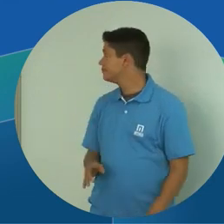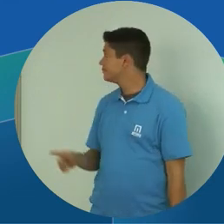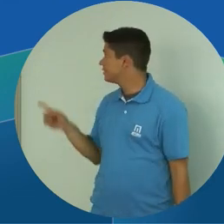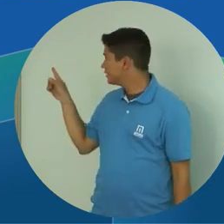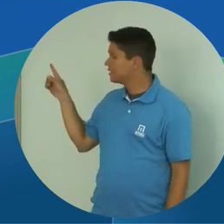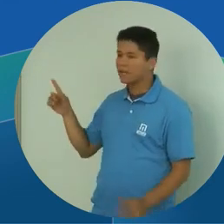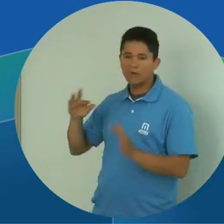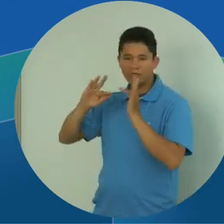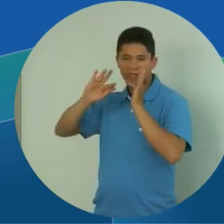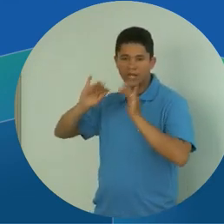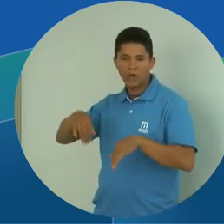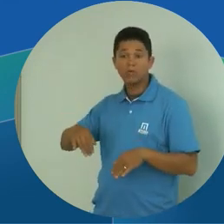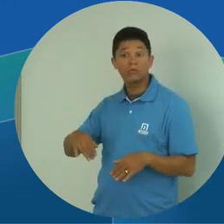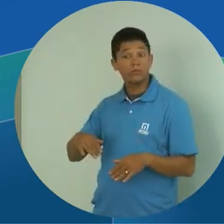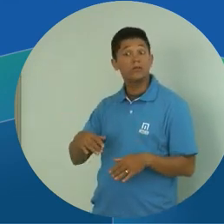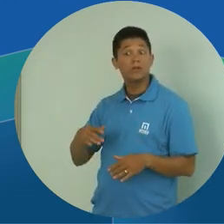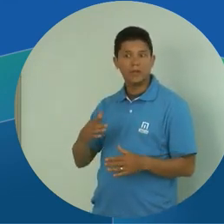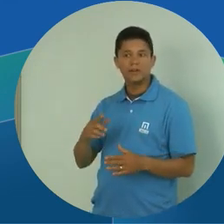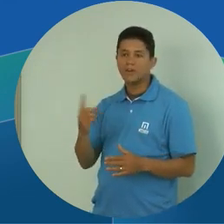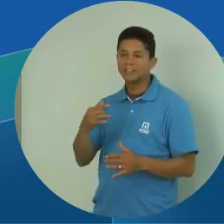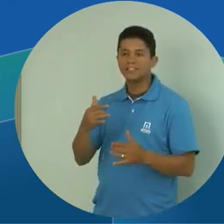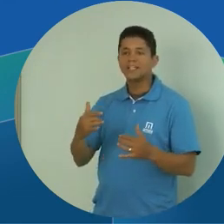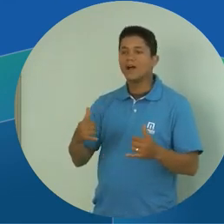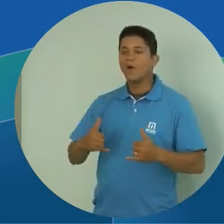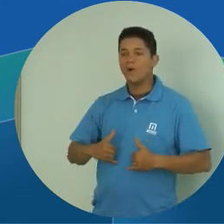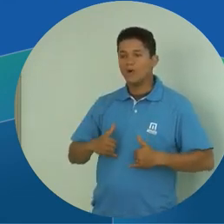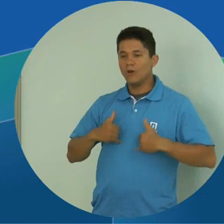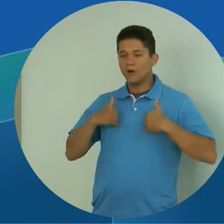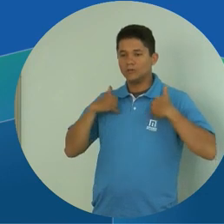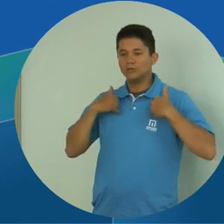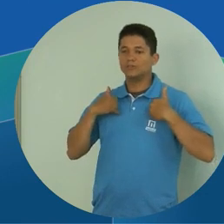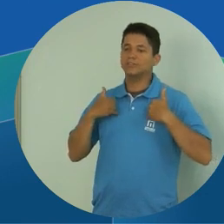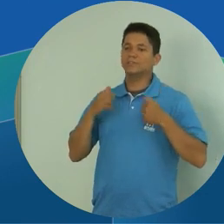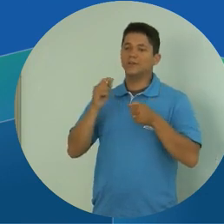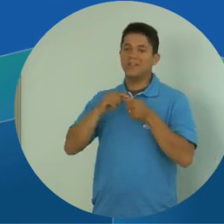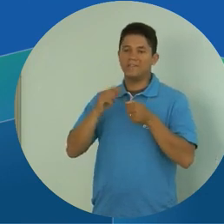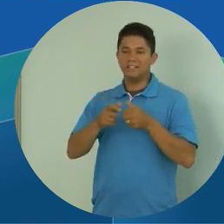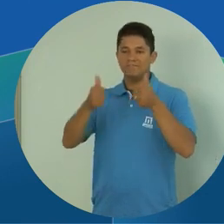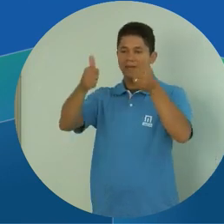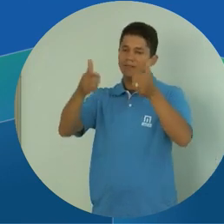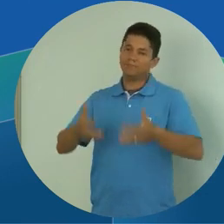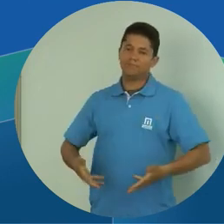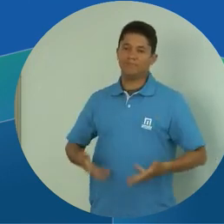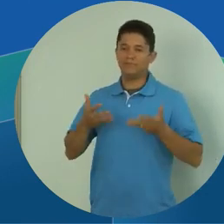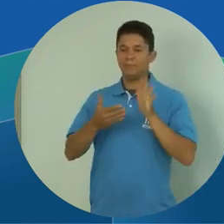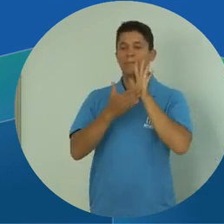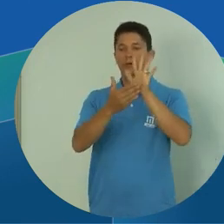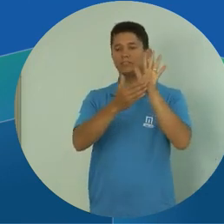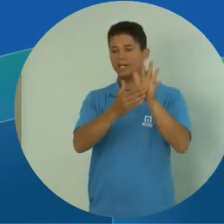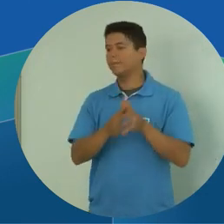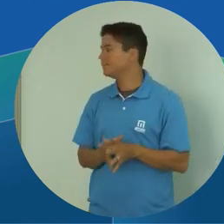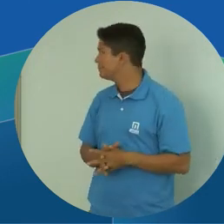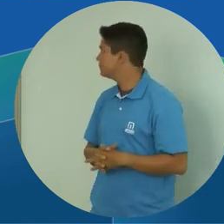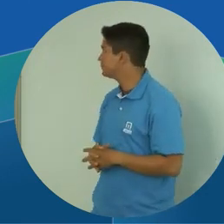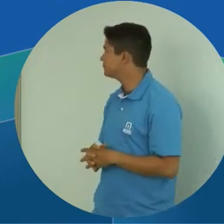e dá muito orgulho nosso Gemaia de poder mostrar para vocês o resultado